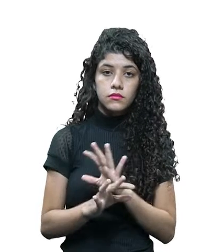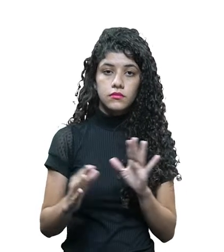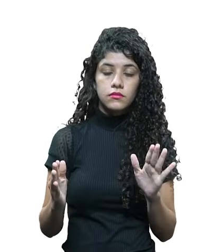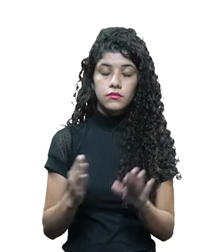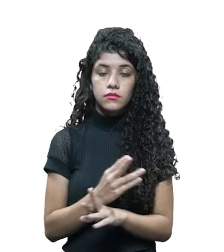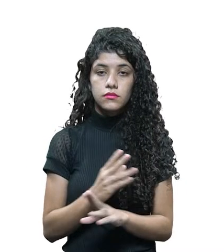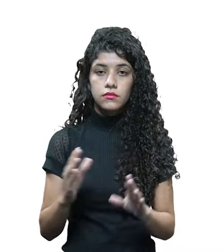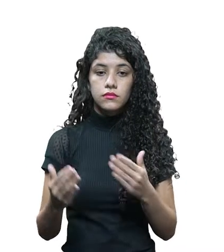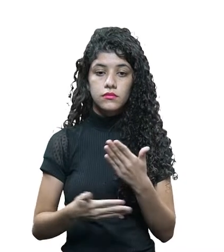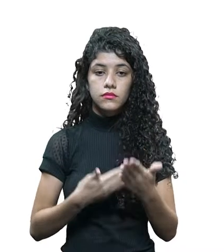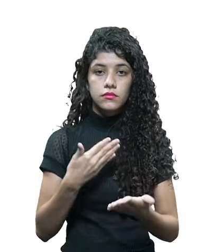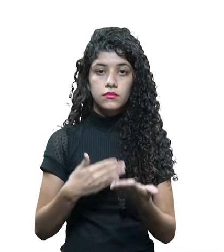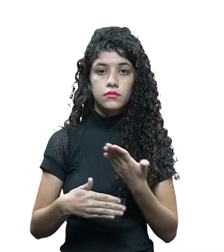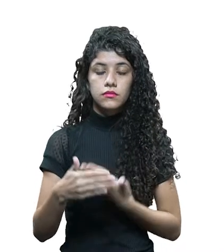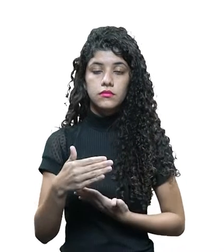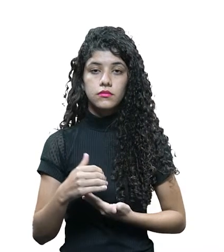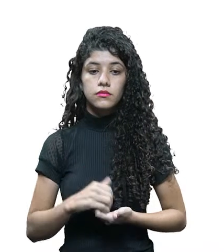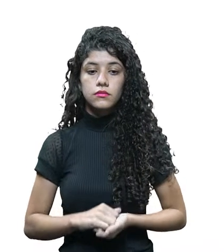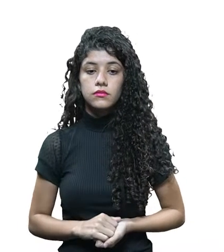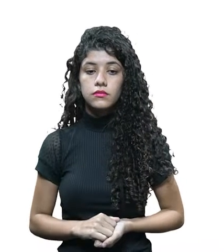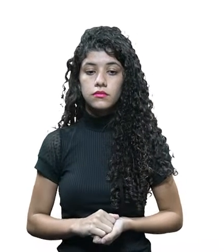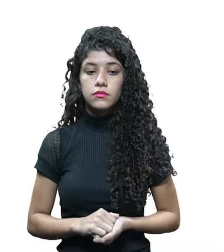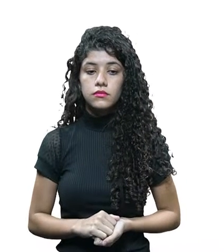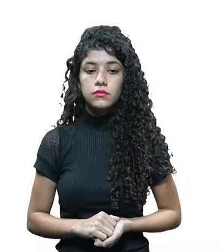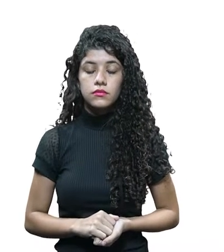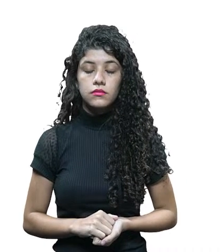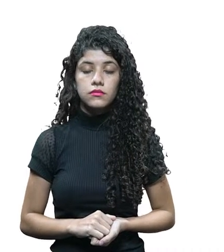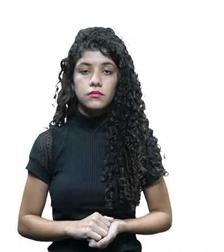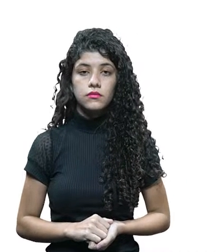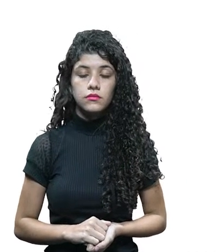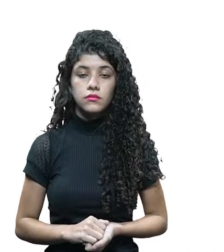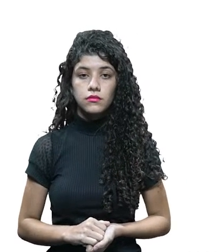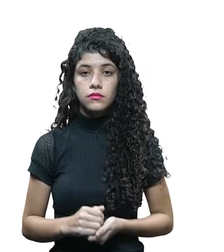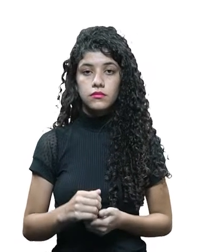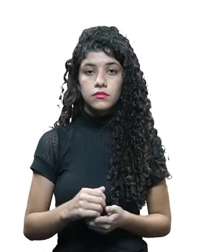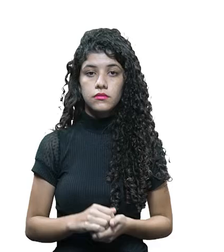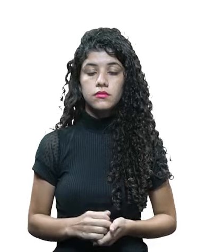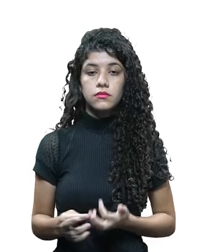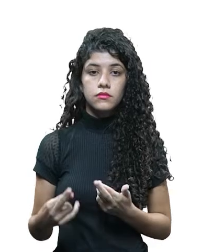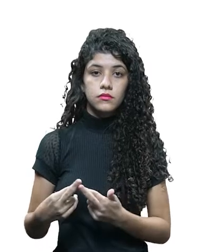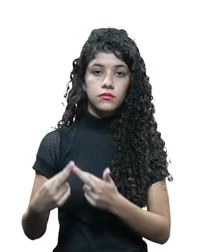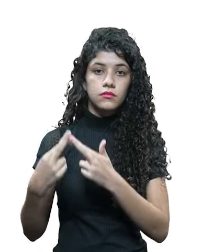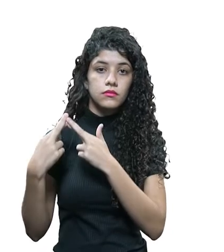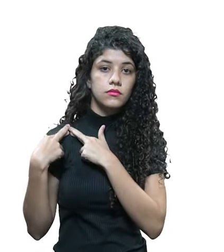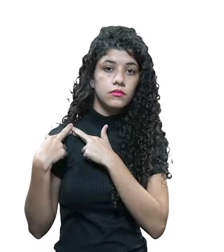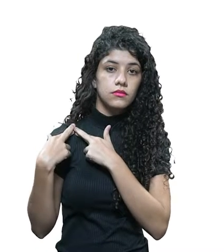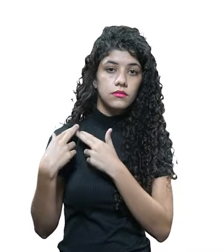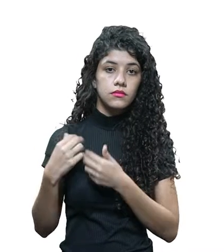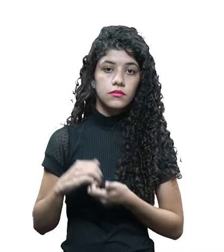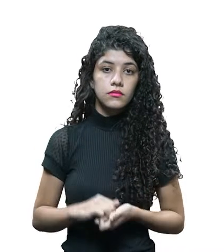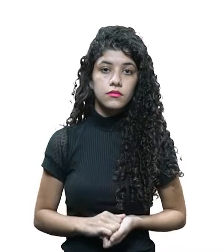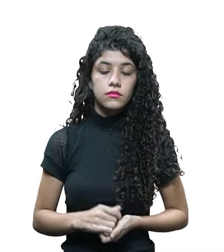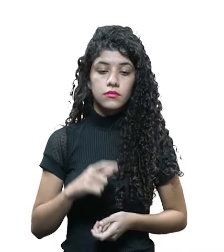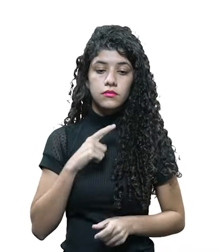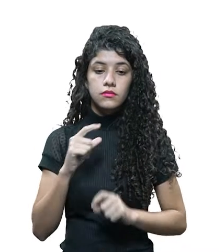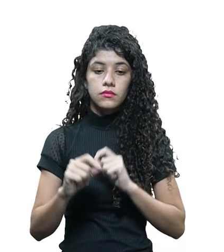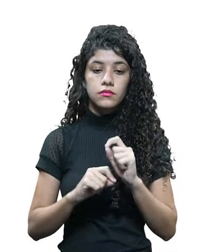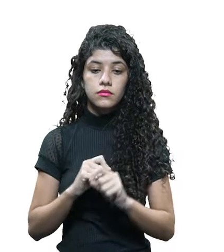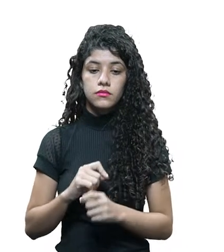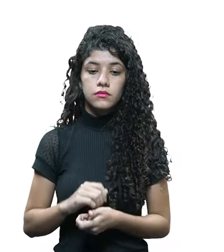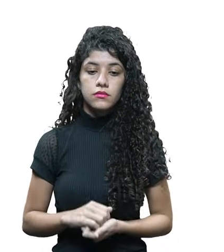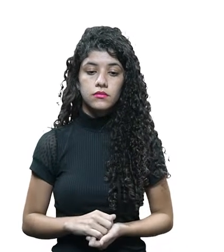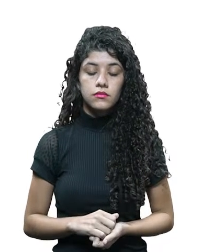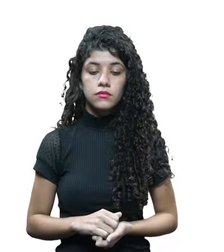a aplicações e o crédito e o passivo à origem, que são as obrigações. E